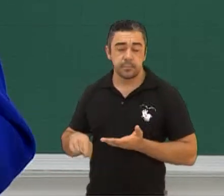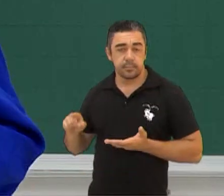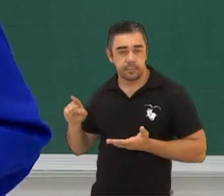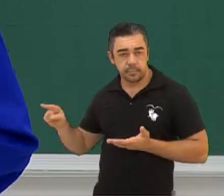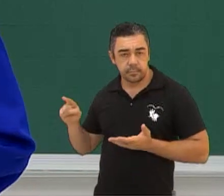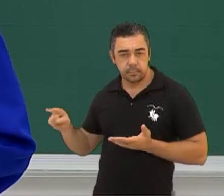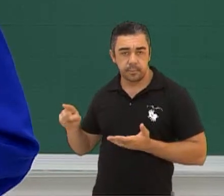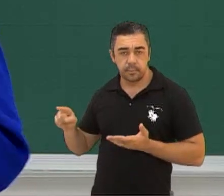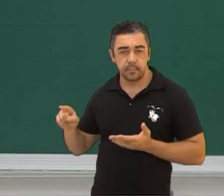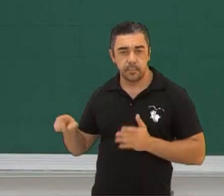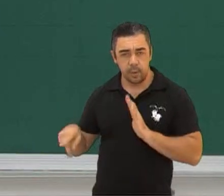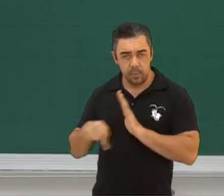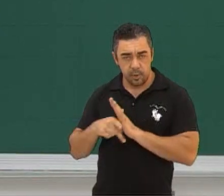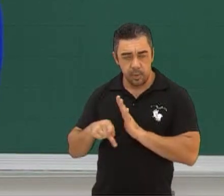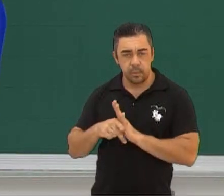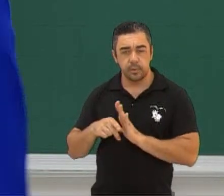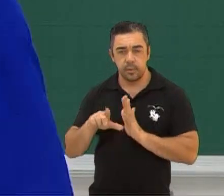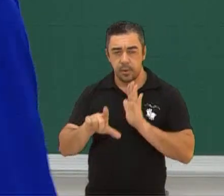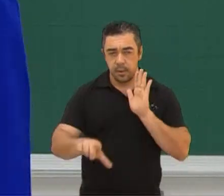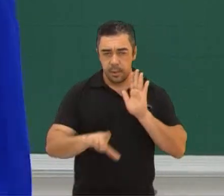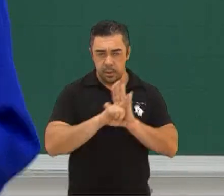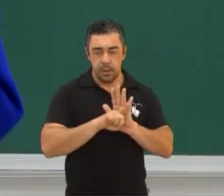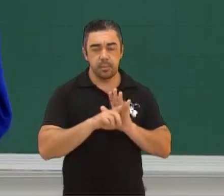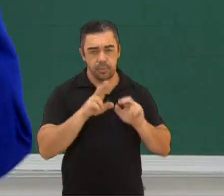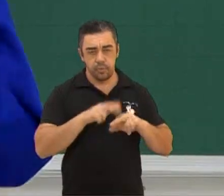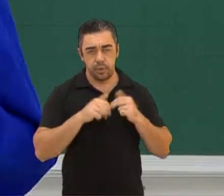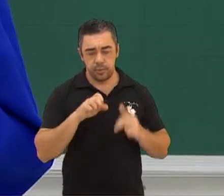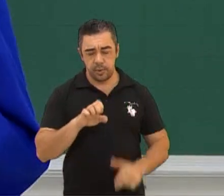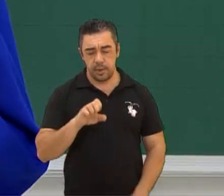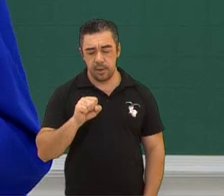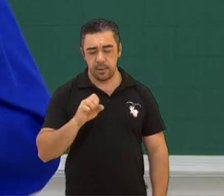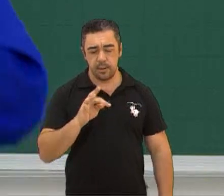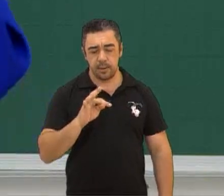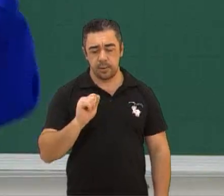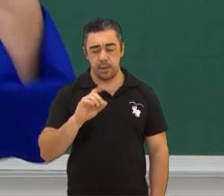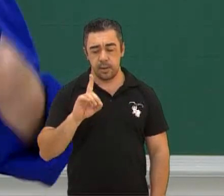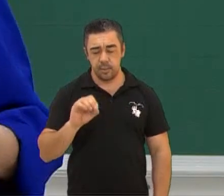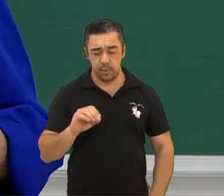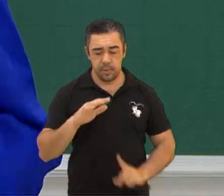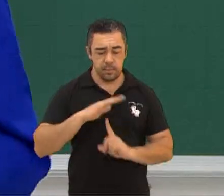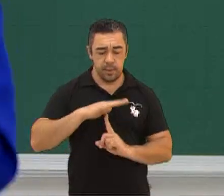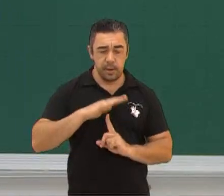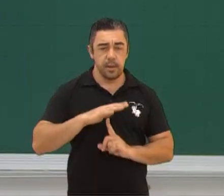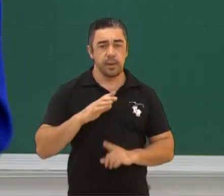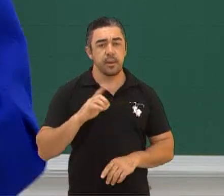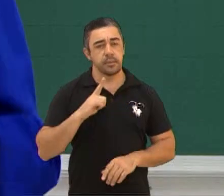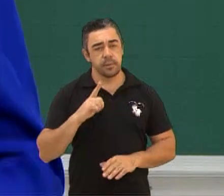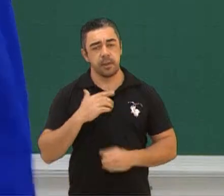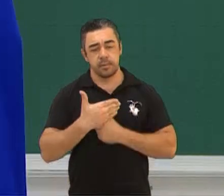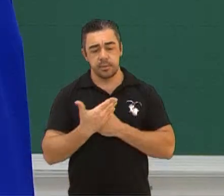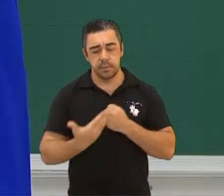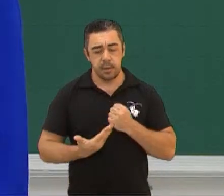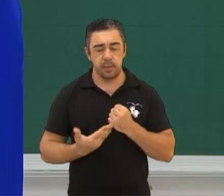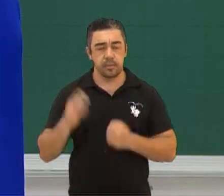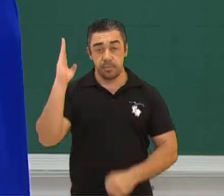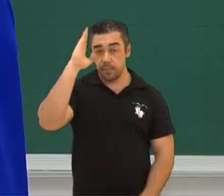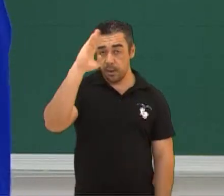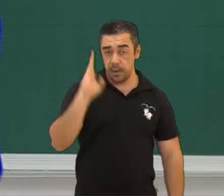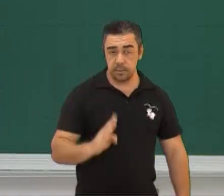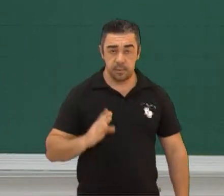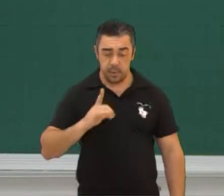ter uma Constituição própria, por isso a denominação Estado. Então, nós temos Estado paranaense e Estado brasileiro, são constituições que